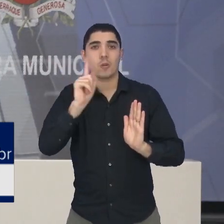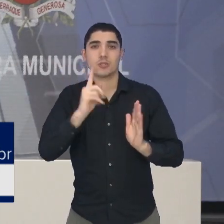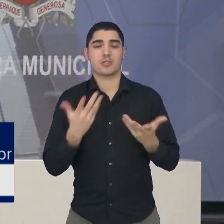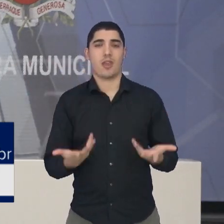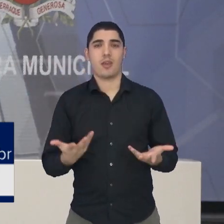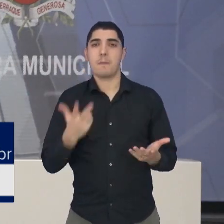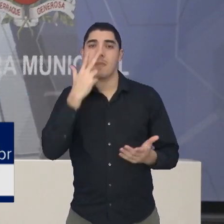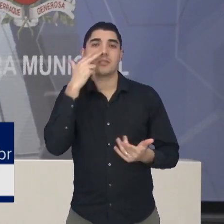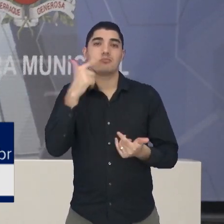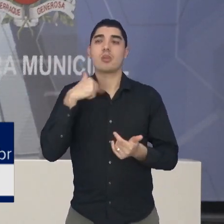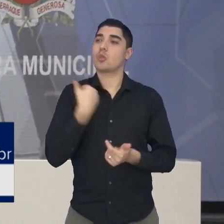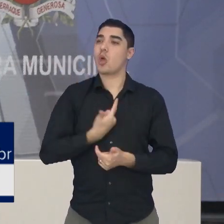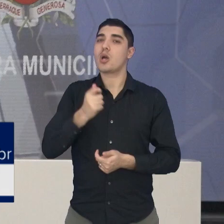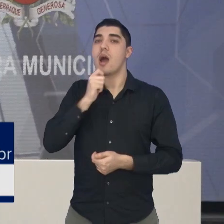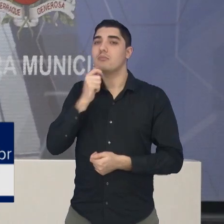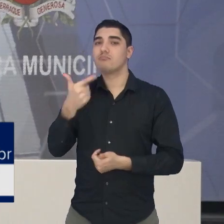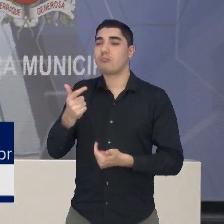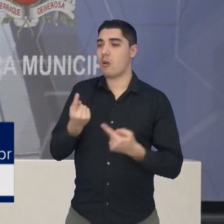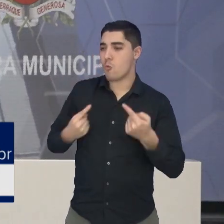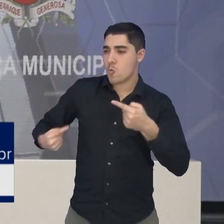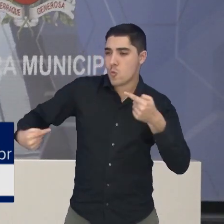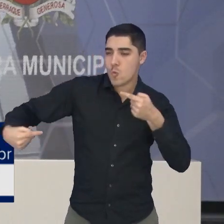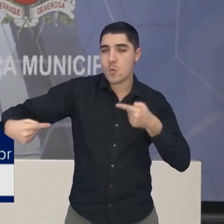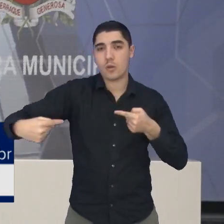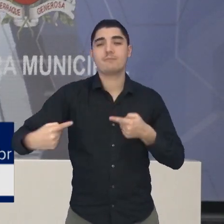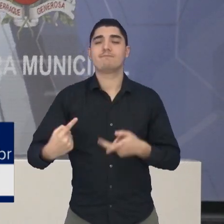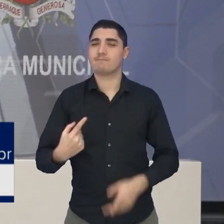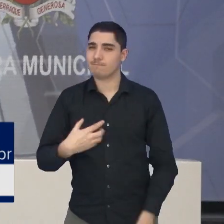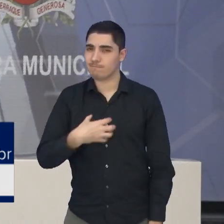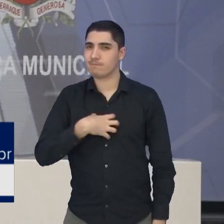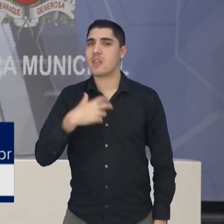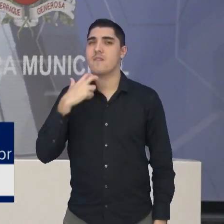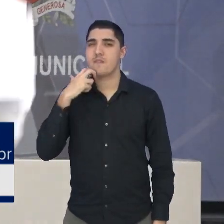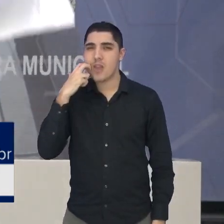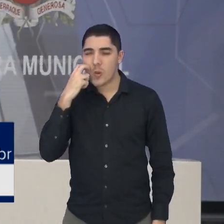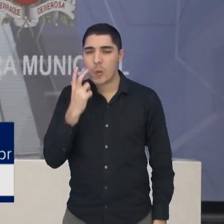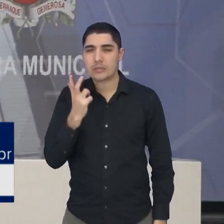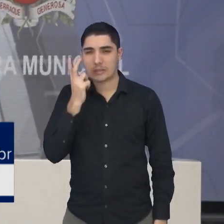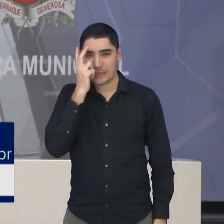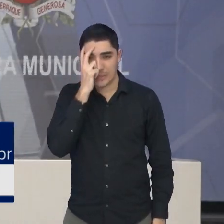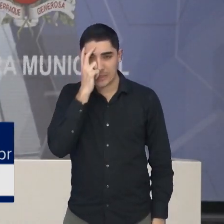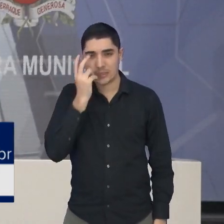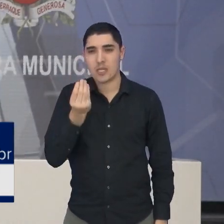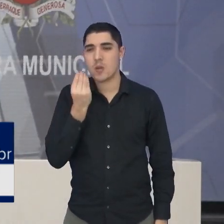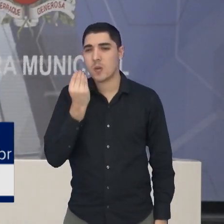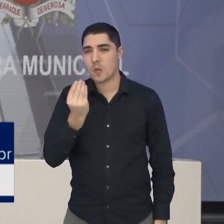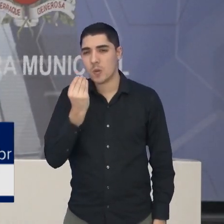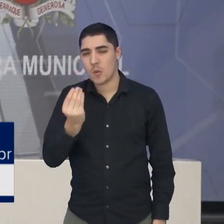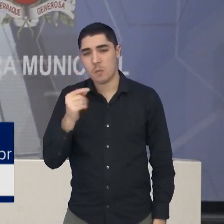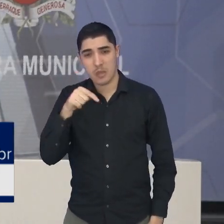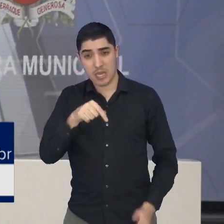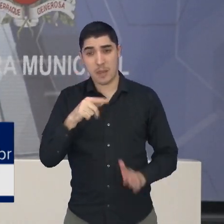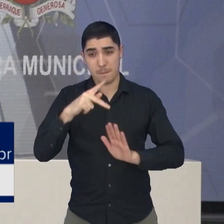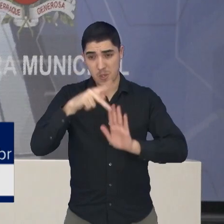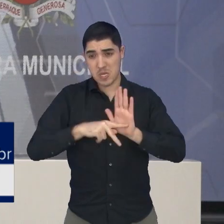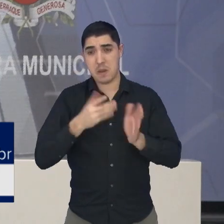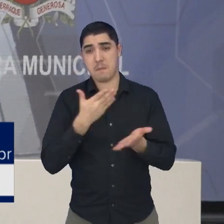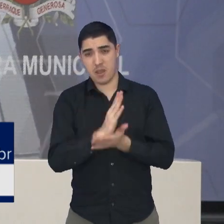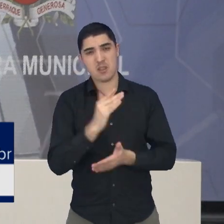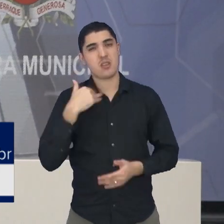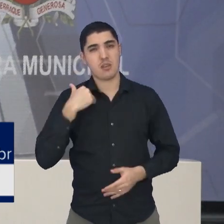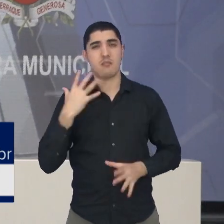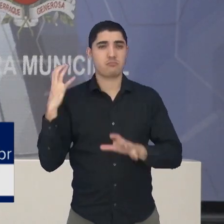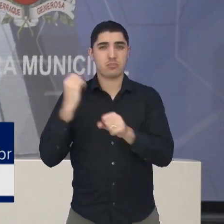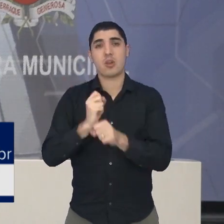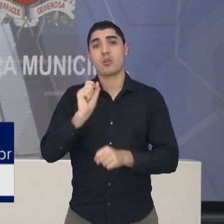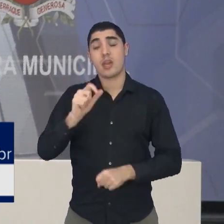vereadores. É, infelizmente, uma vergonha, e dá vergonha para a gente um negócio desse passar. E vai passar, e eu vou dizer o placar,